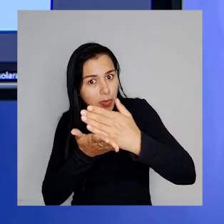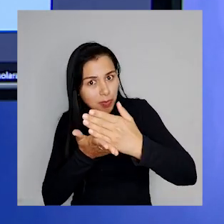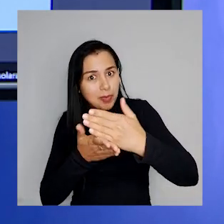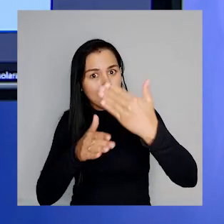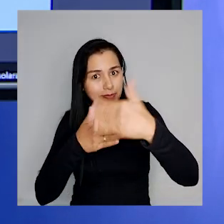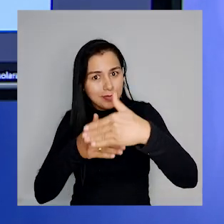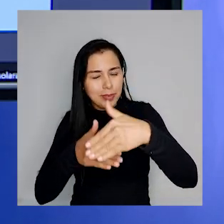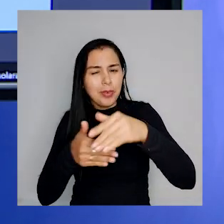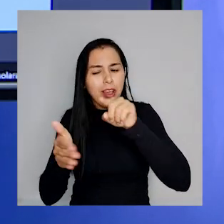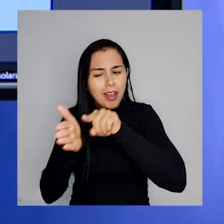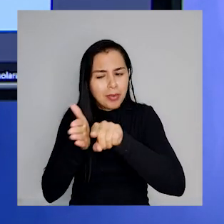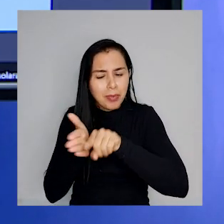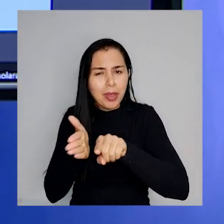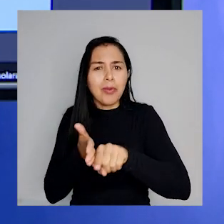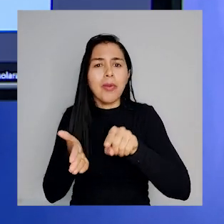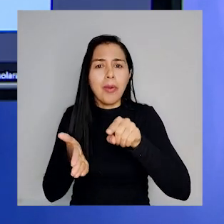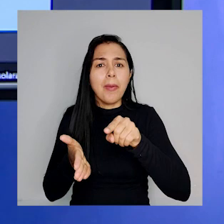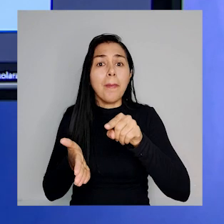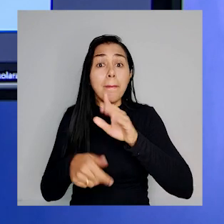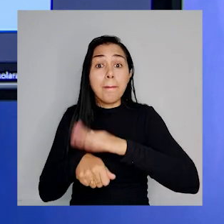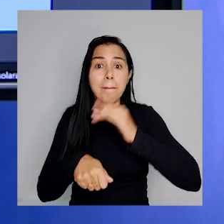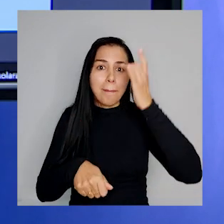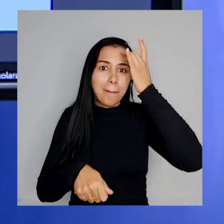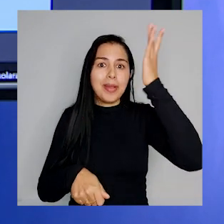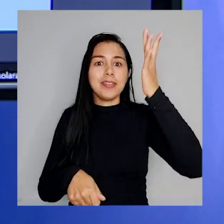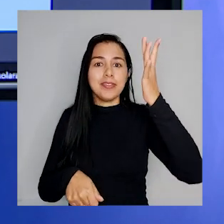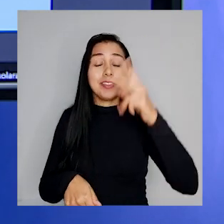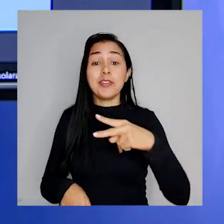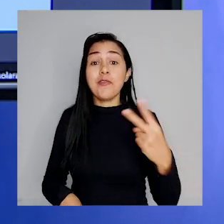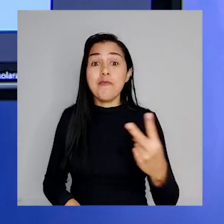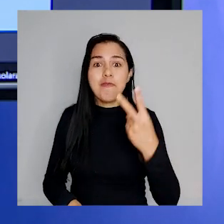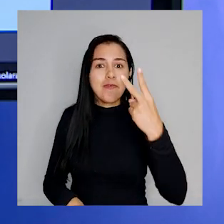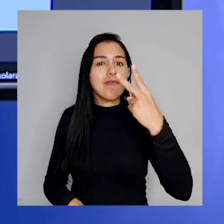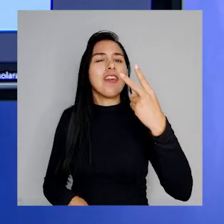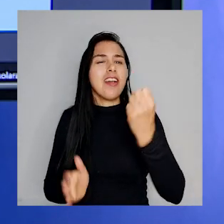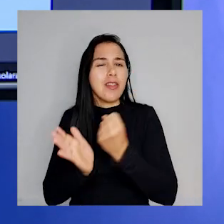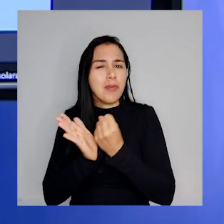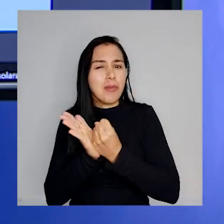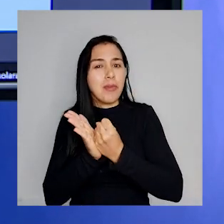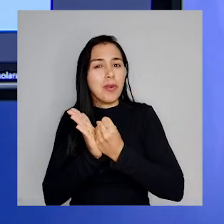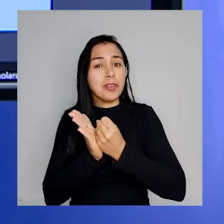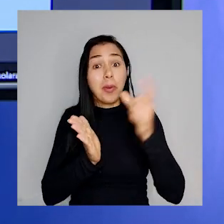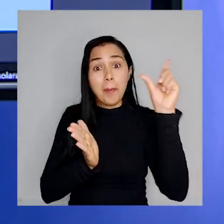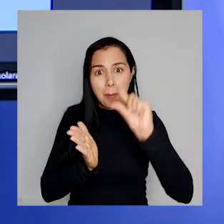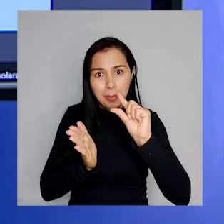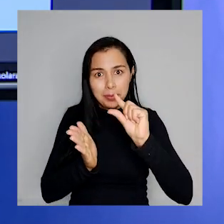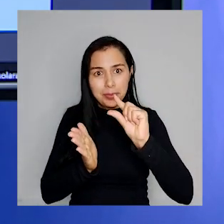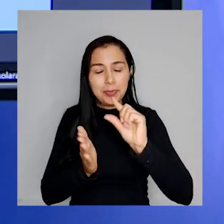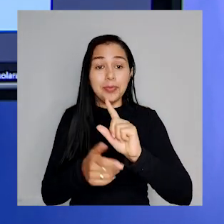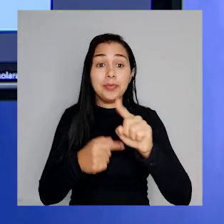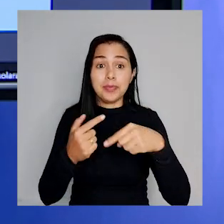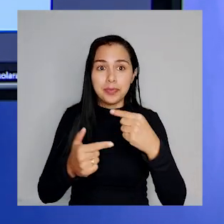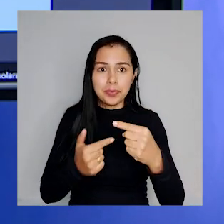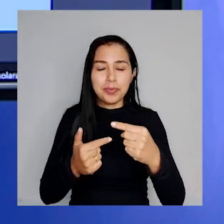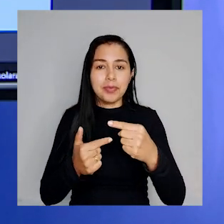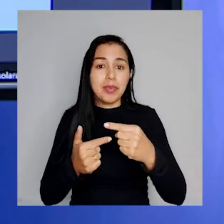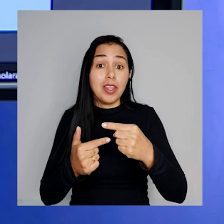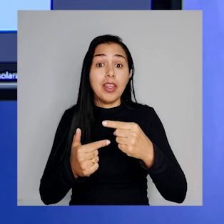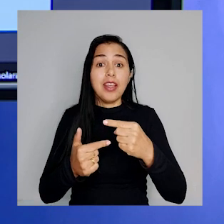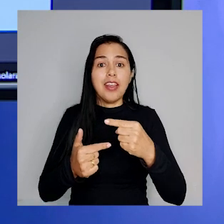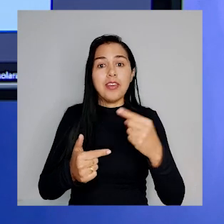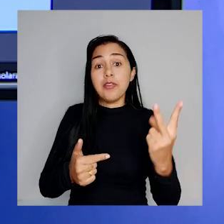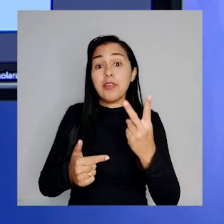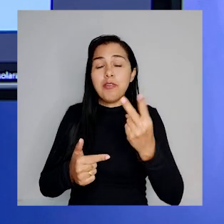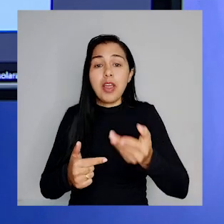que é que acontece? Os primeiros itens, eles tendem a ser mais fáceis. Então, por isso, eles vão valer menos pontos. E a tendência que vai